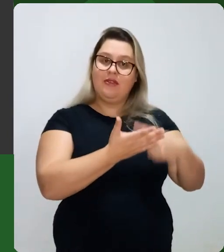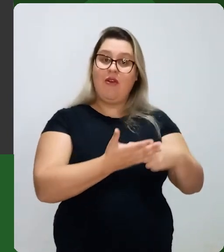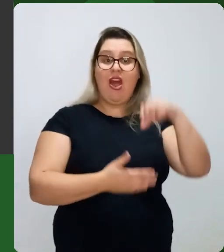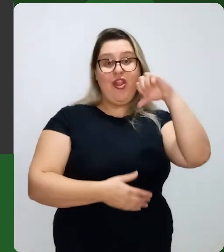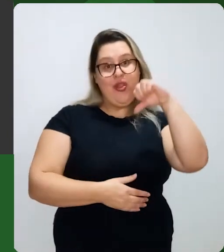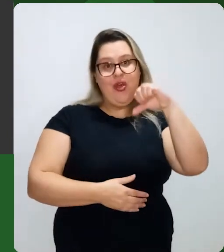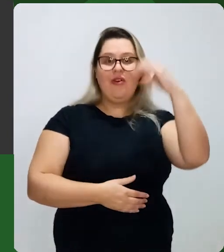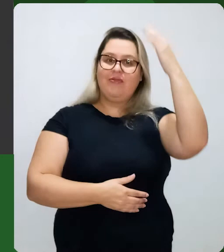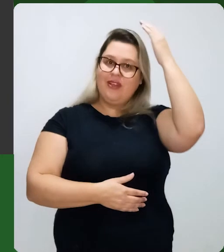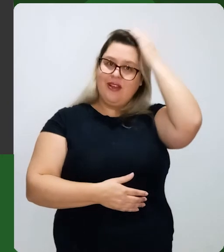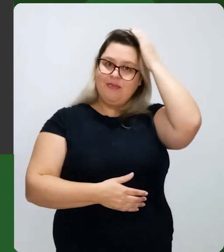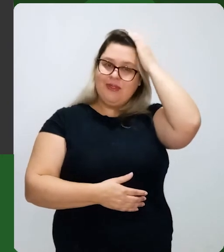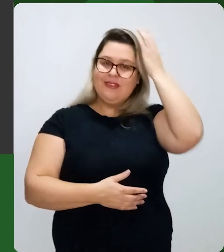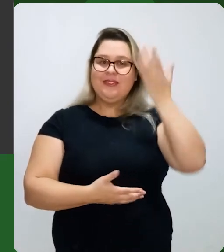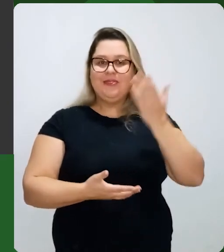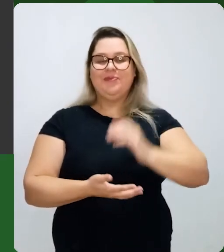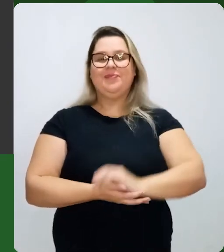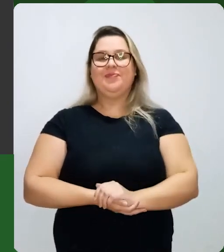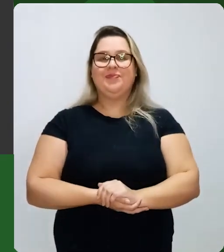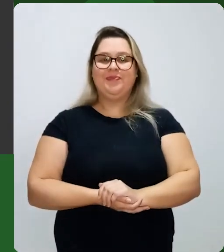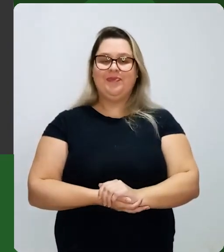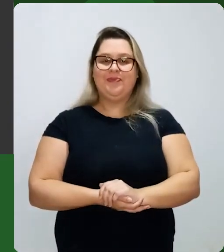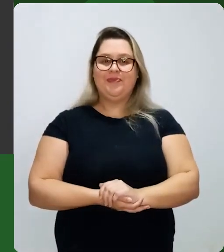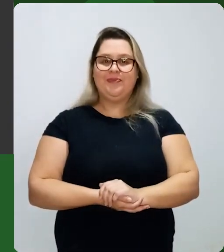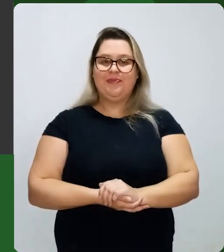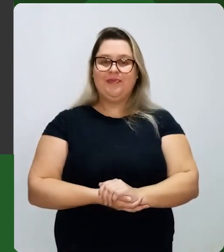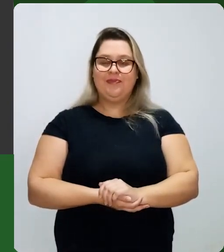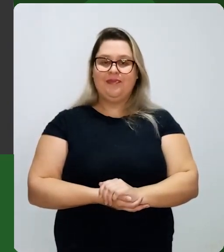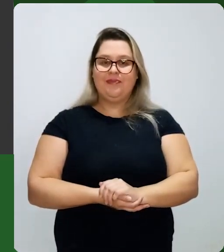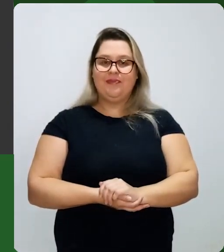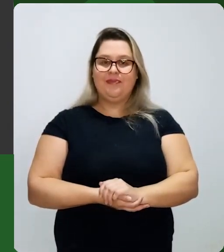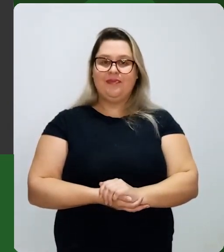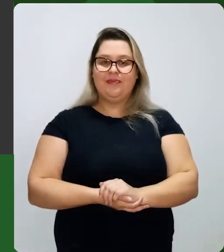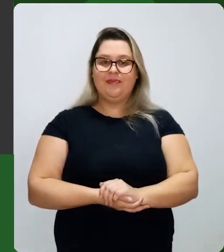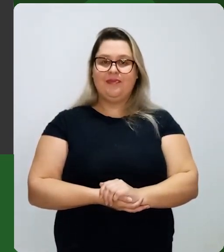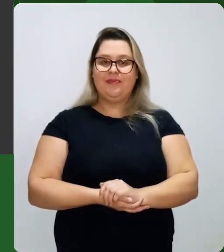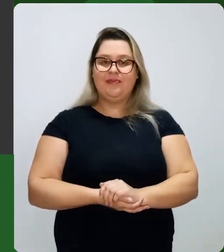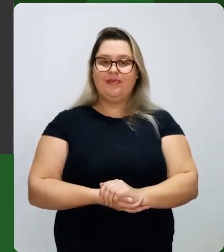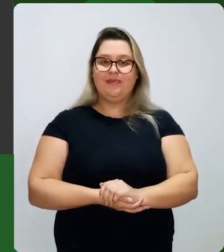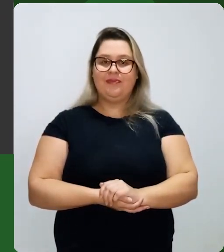marcações, que são as minhas 9 cabeças, né?